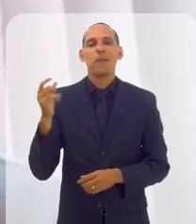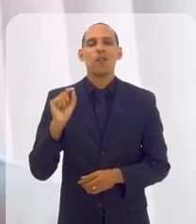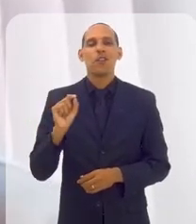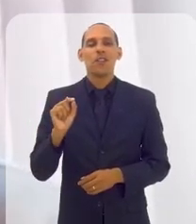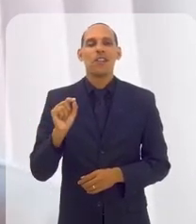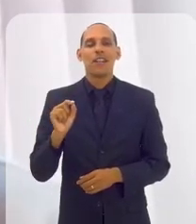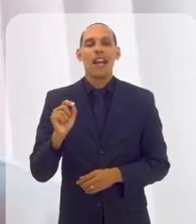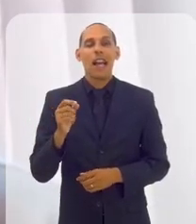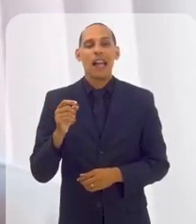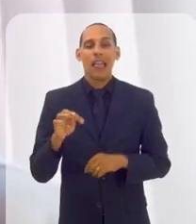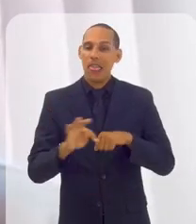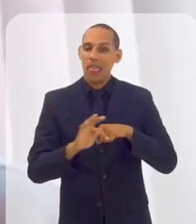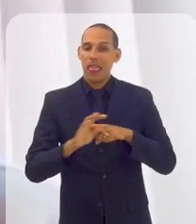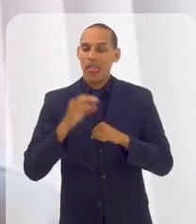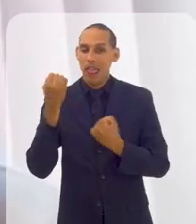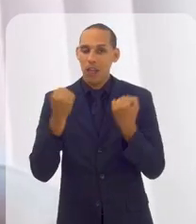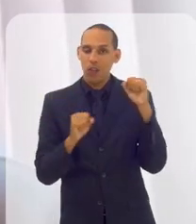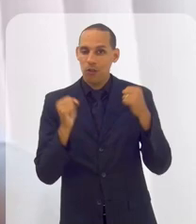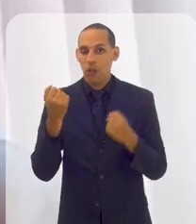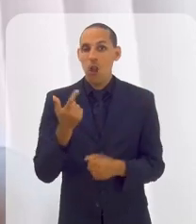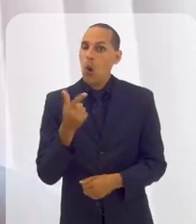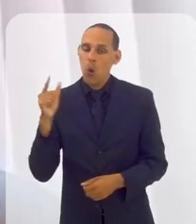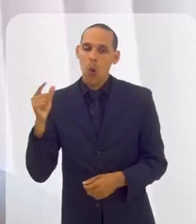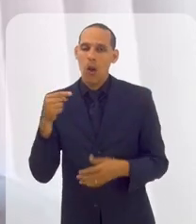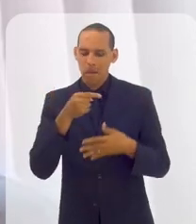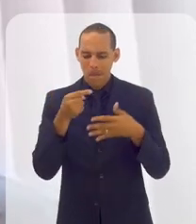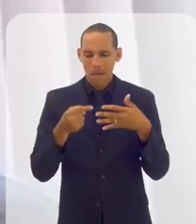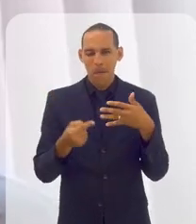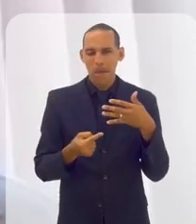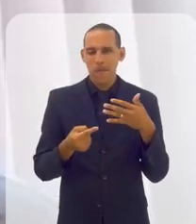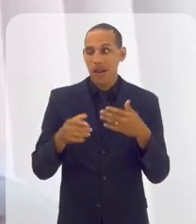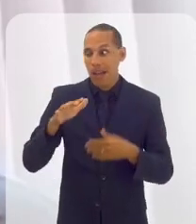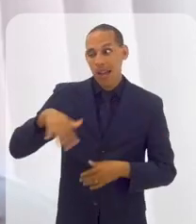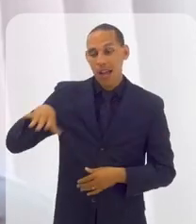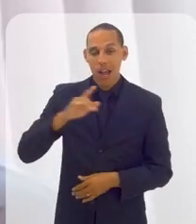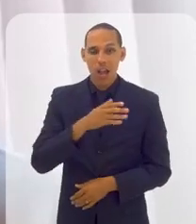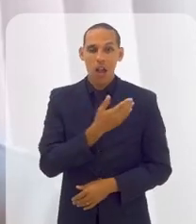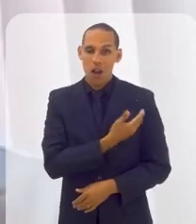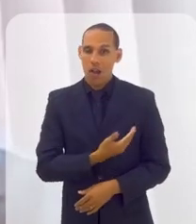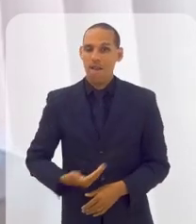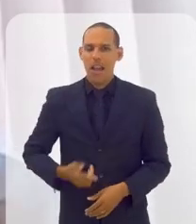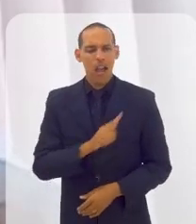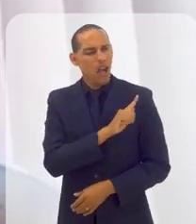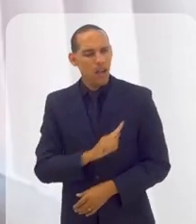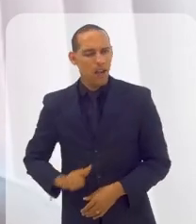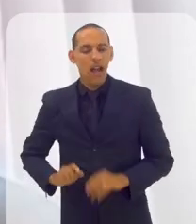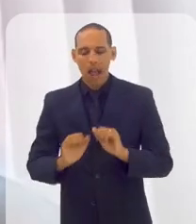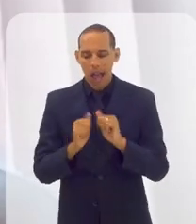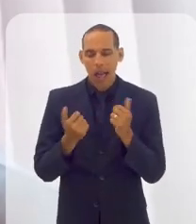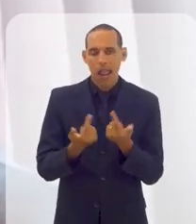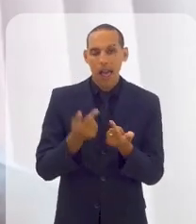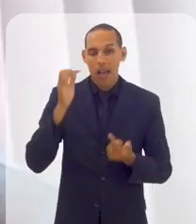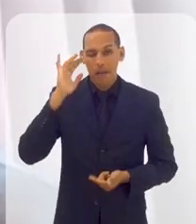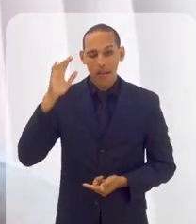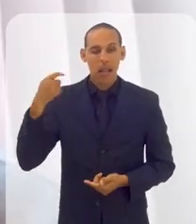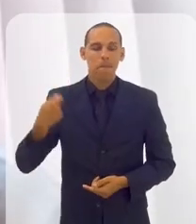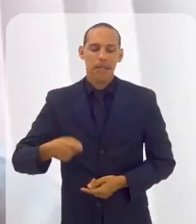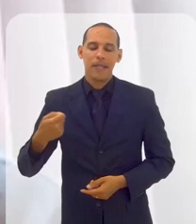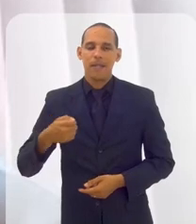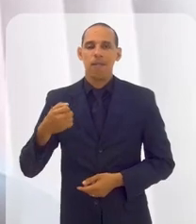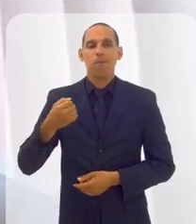para a importância do trabalho dos técnicos industriais. Tem uma outra questão que os governantes têm que começar a pensar, e a própria Alerj. Há